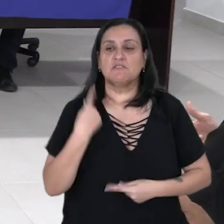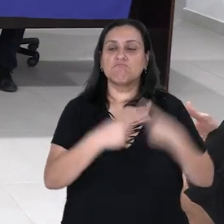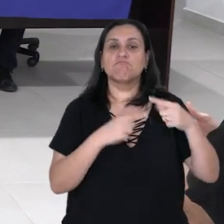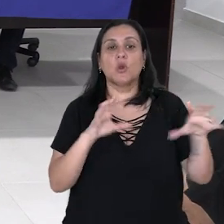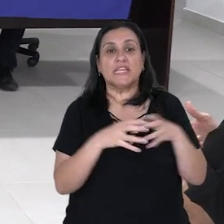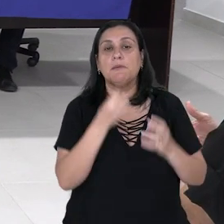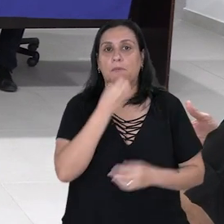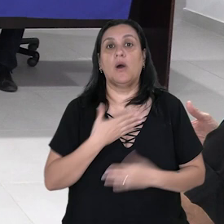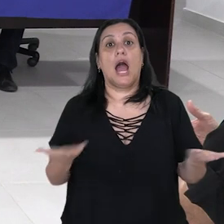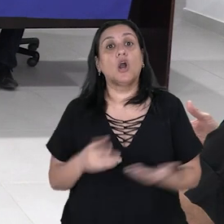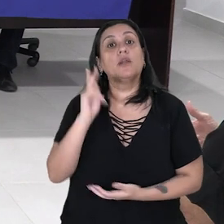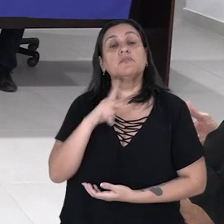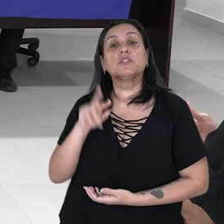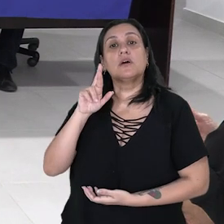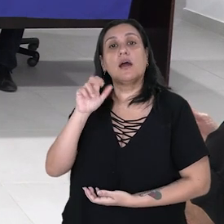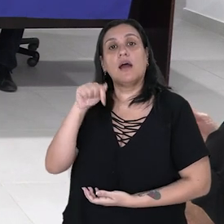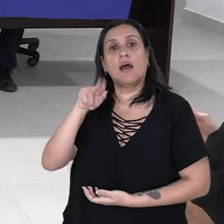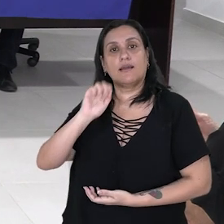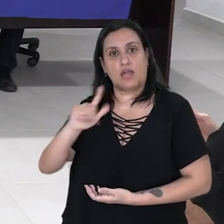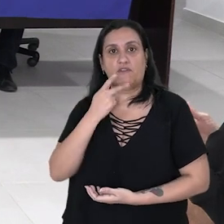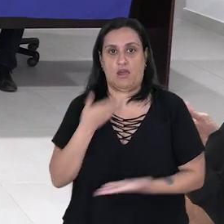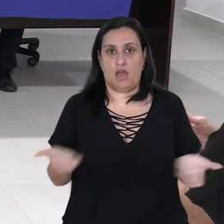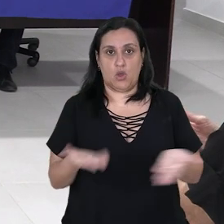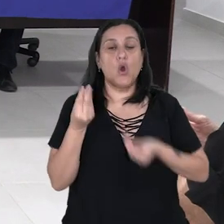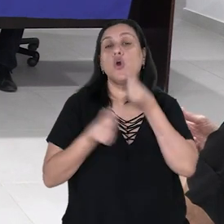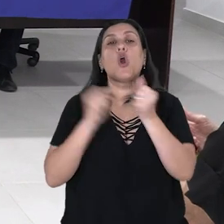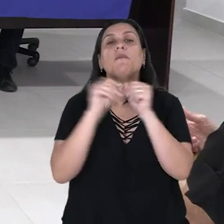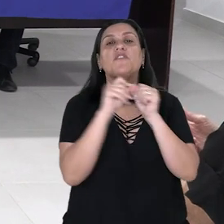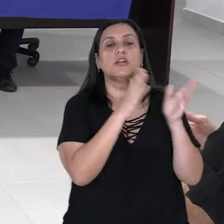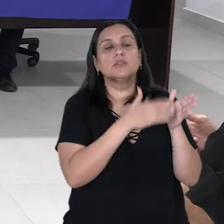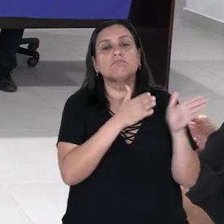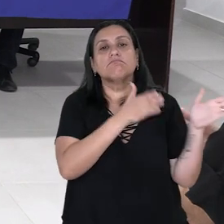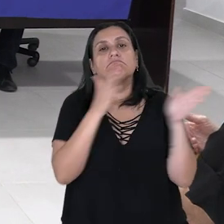fazer. Então agora a professora Raquel vai falar um pouco para a gente como é que foi o processo.